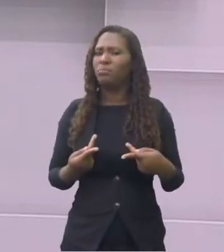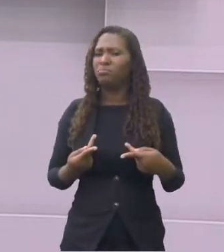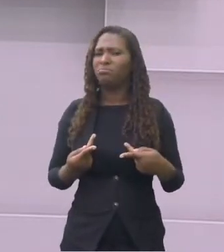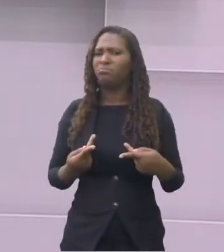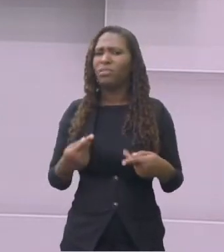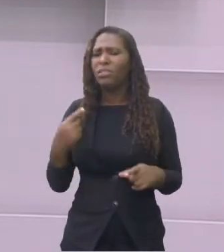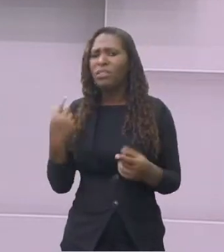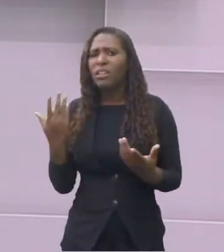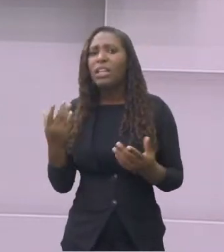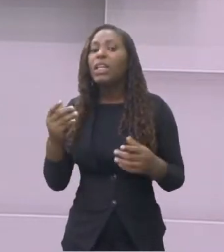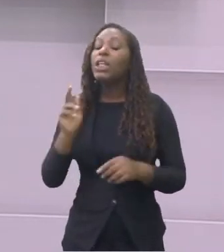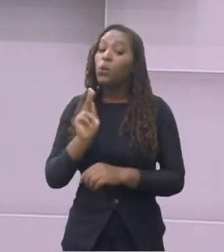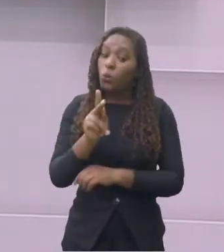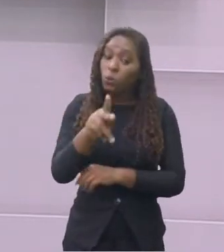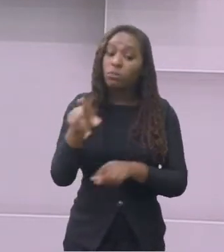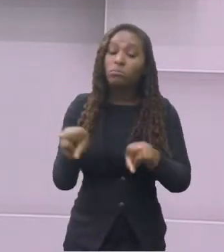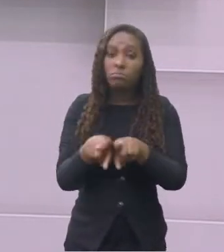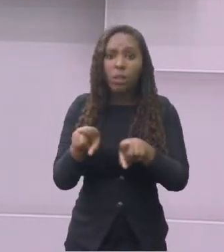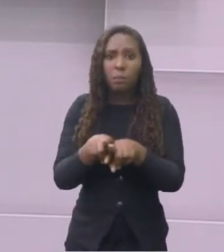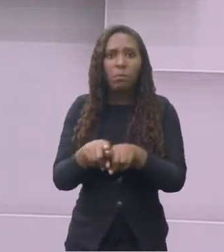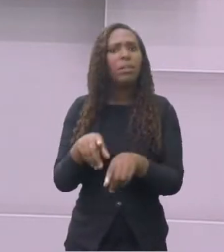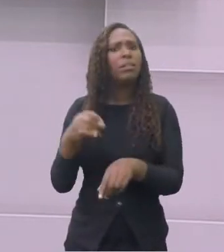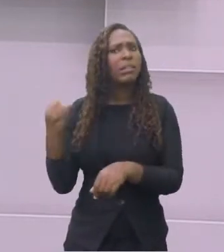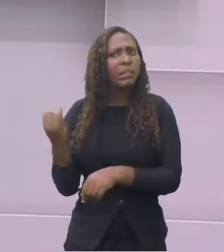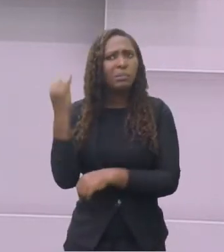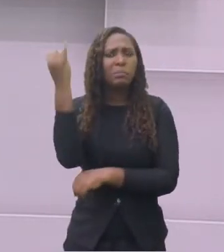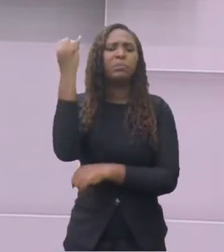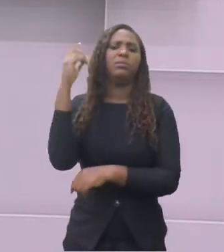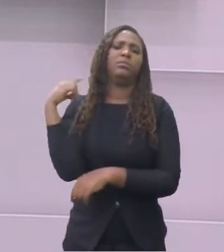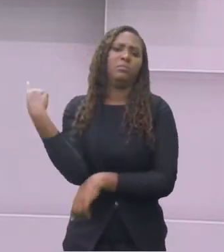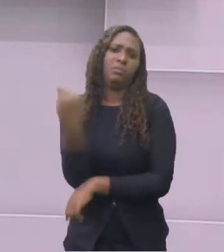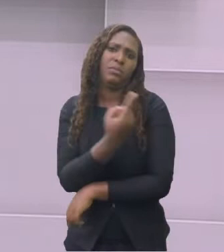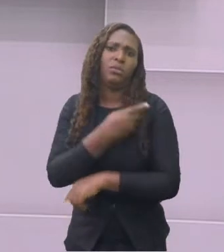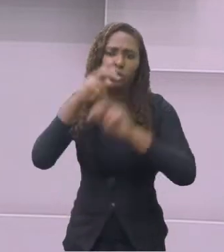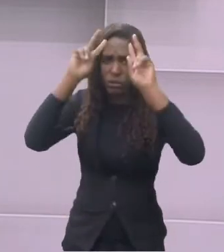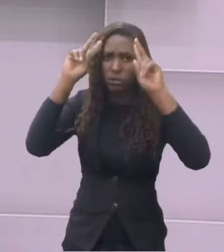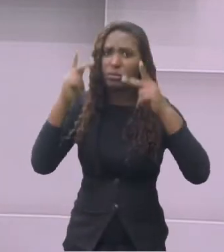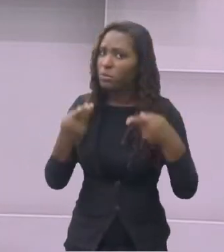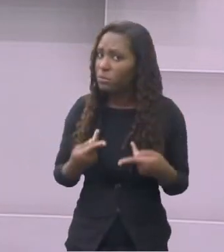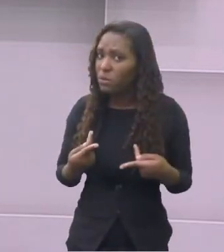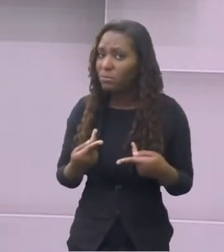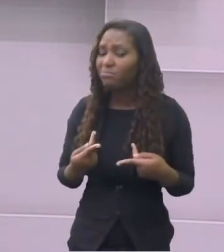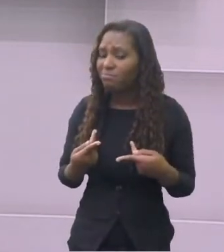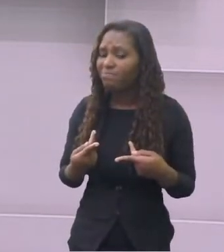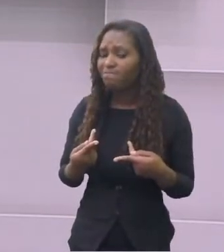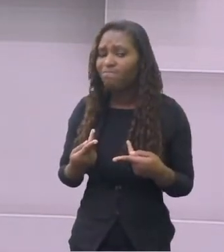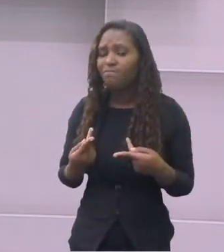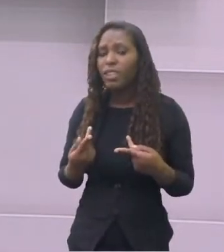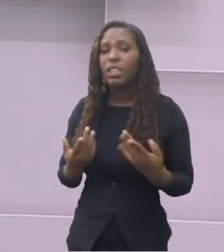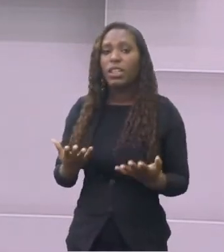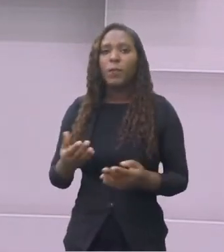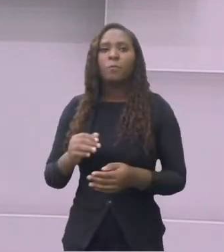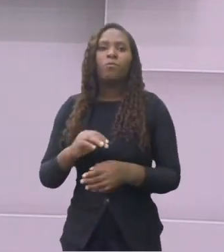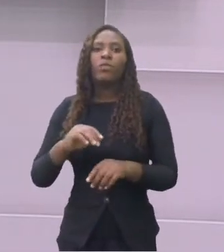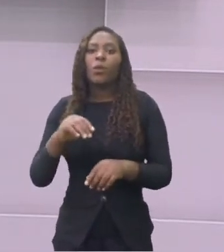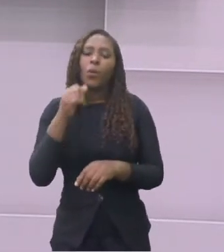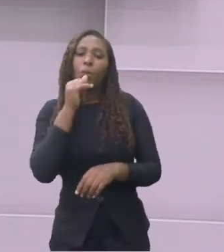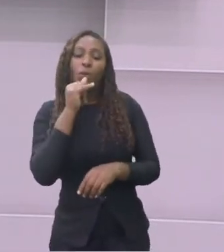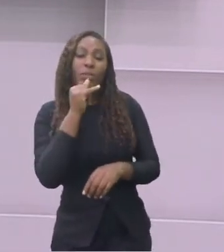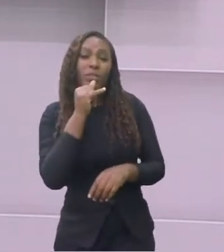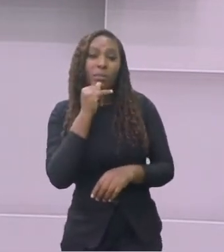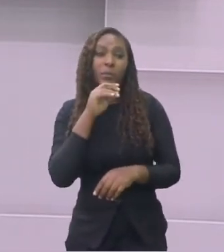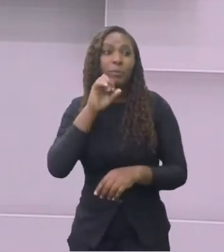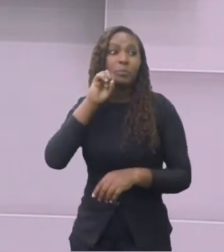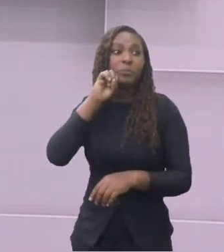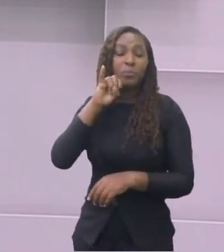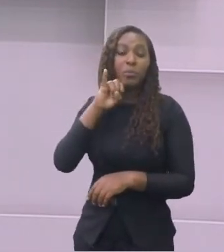continuam sendo muito importantes para a humanidade. À medida que nós falarmos sobre